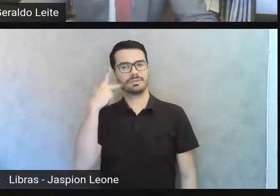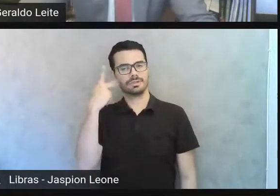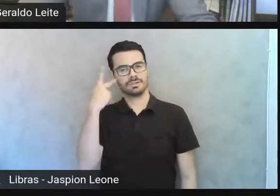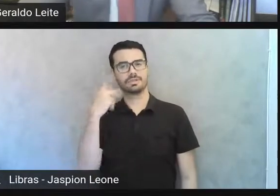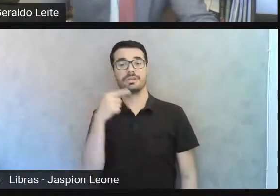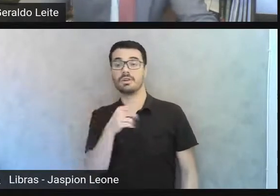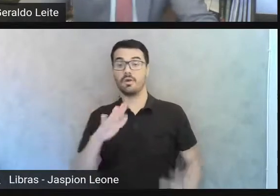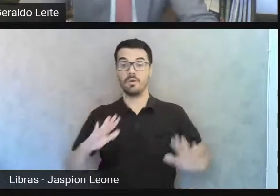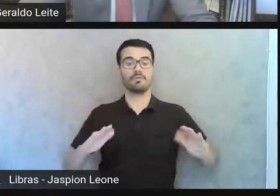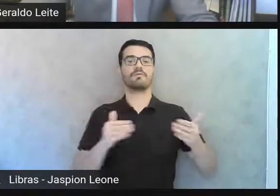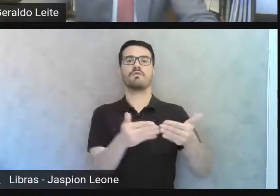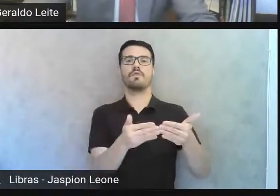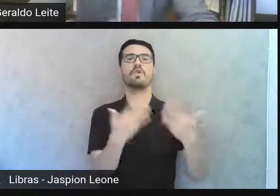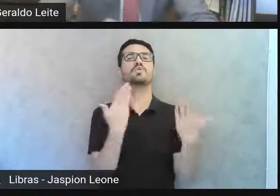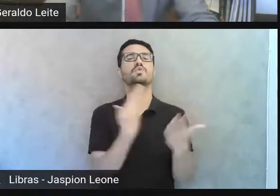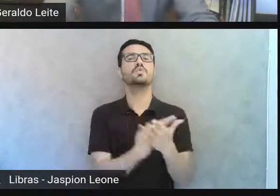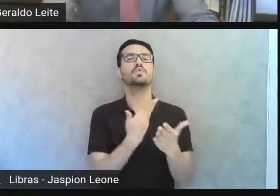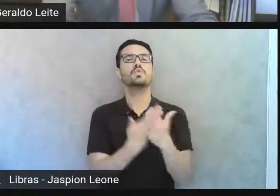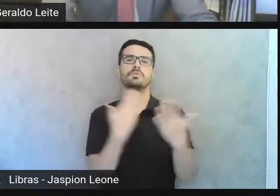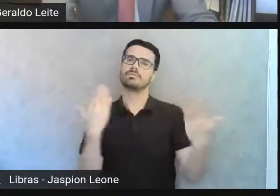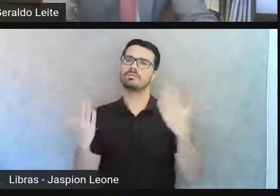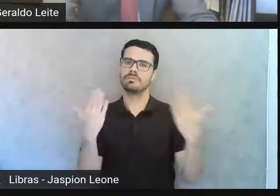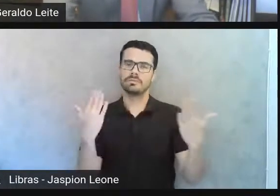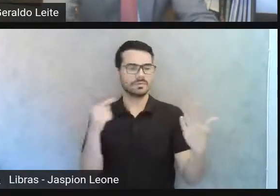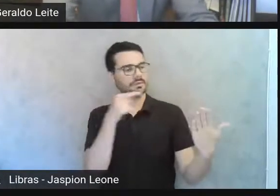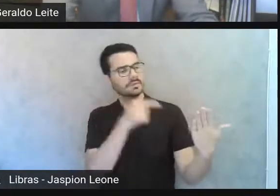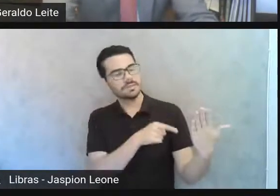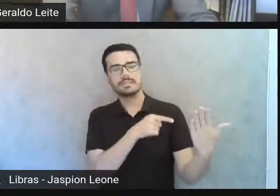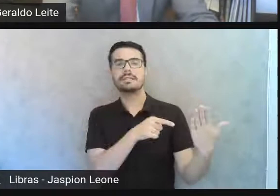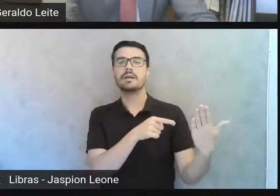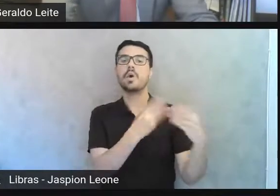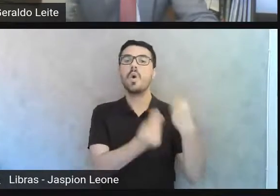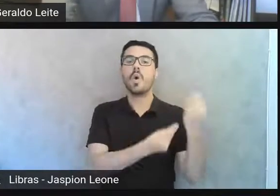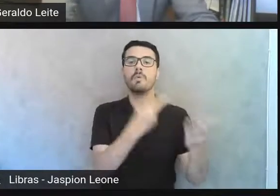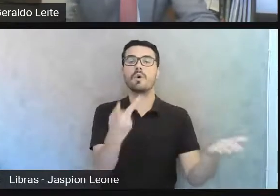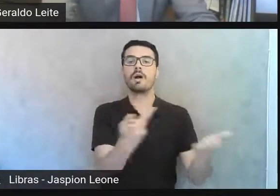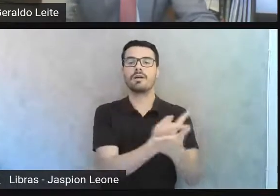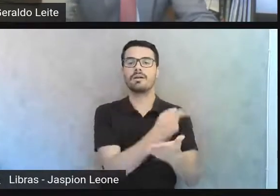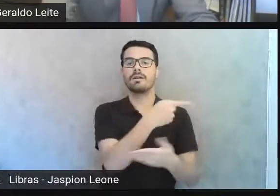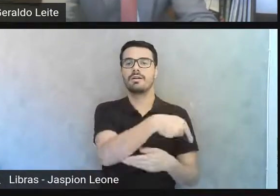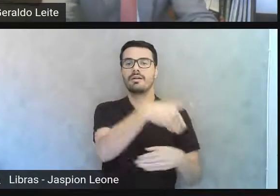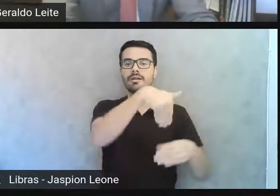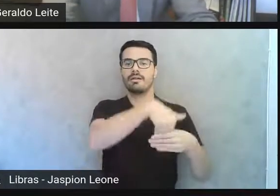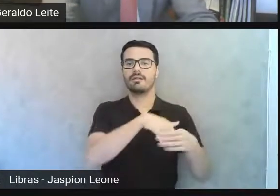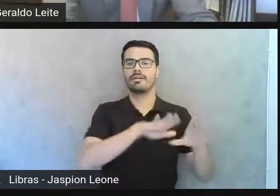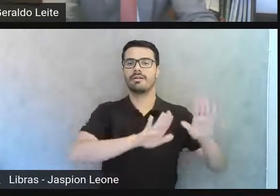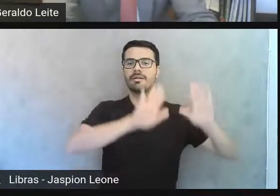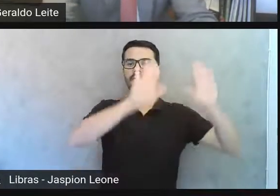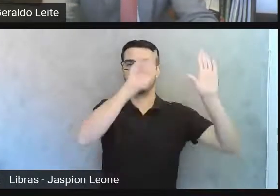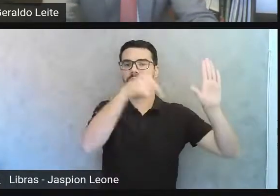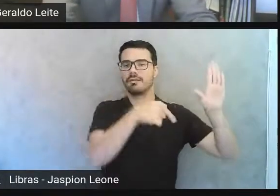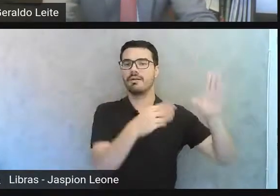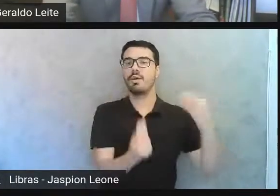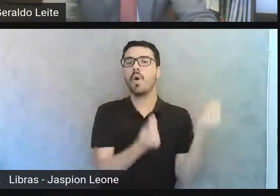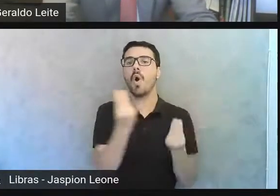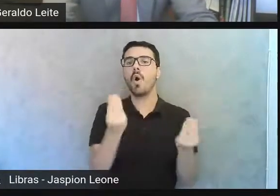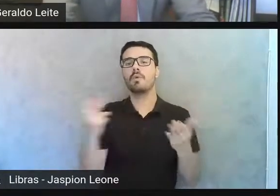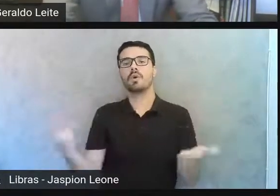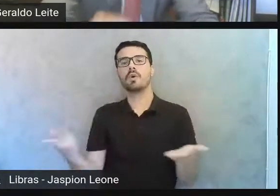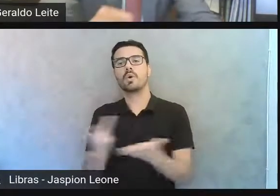no estudo comparativo da interação entre sistemas eleitorais e o financiamento de